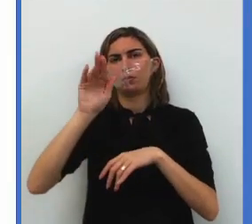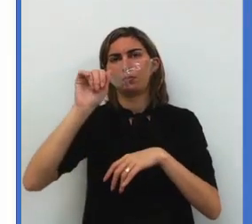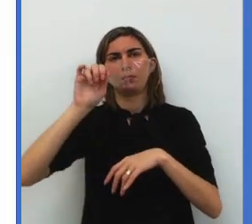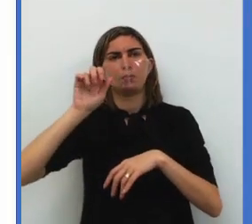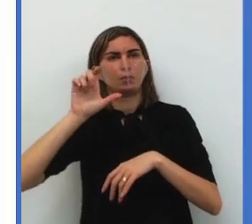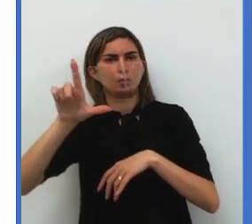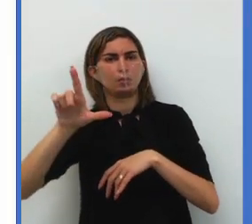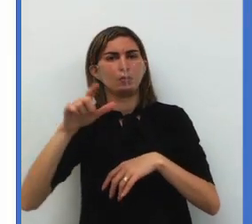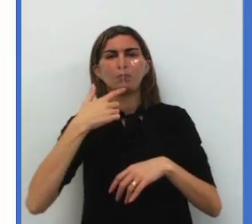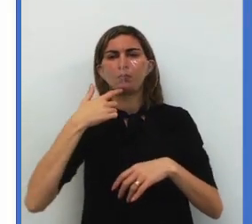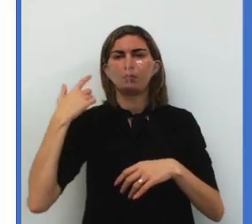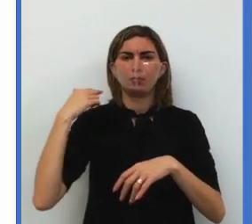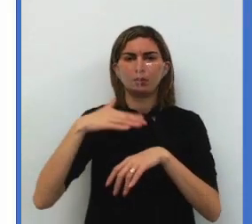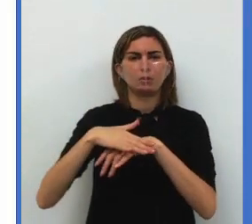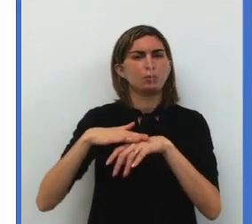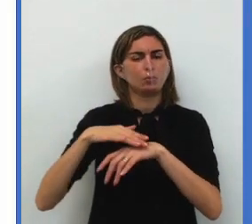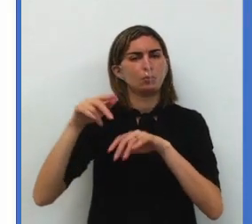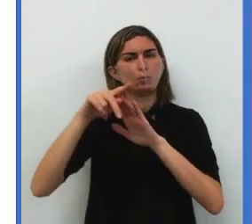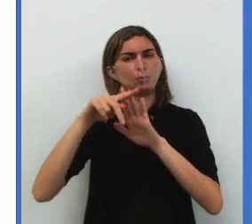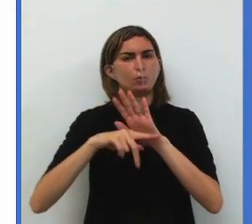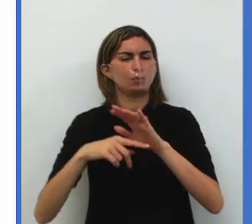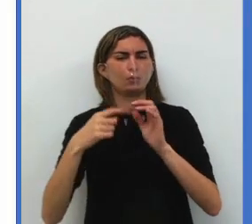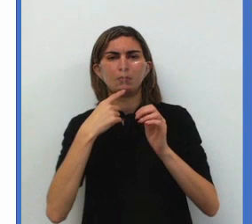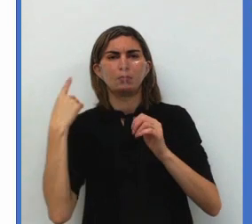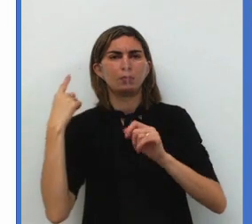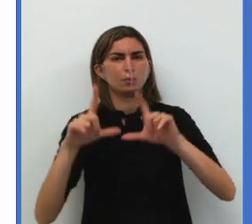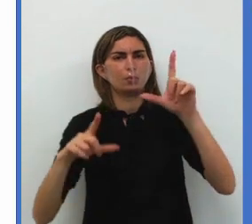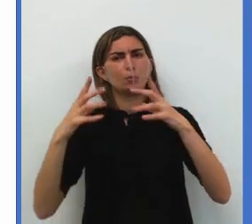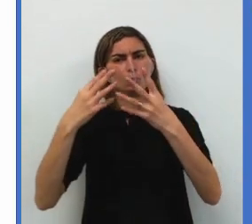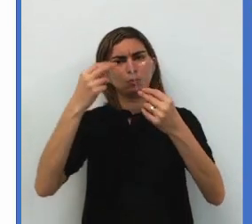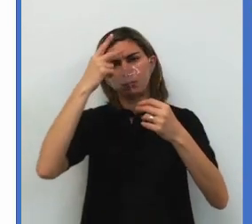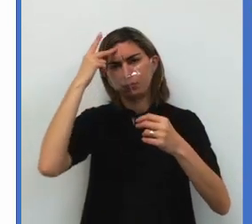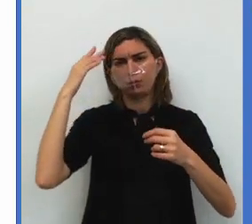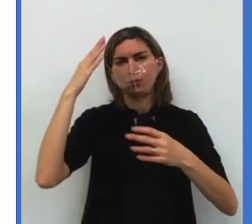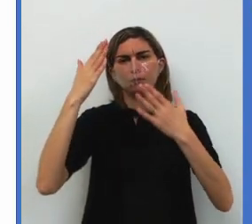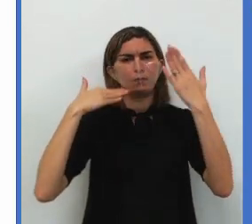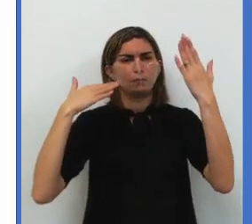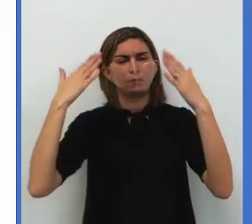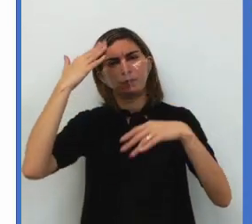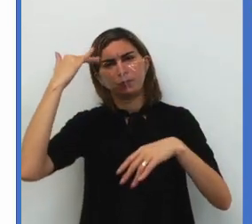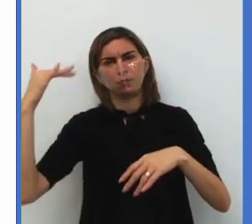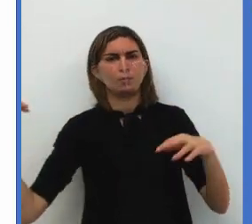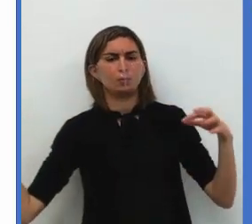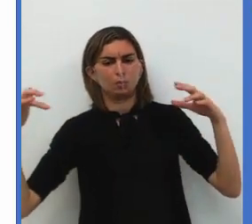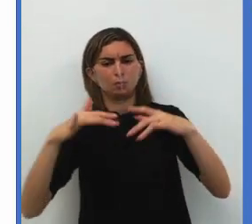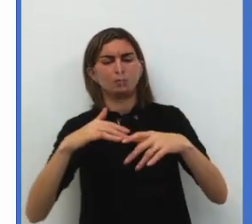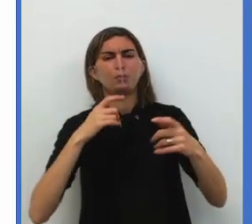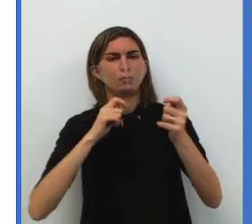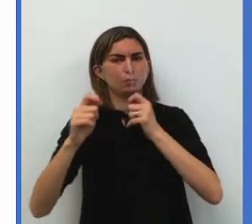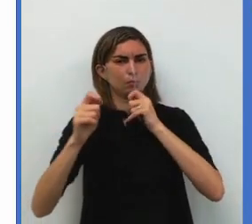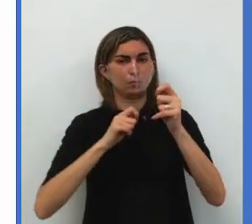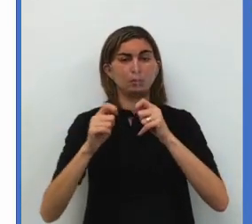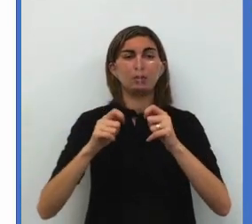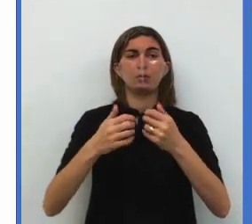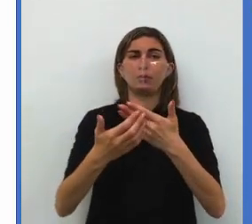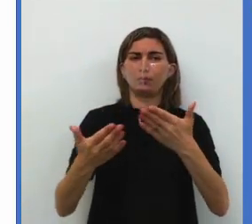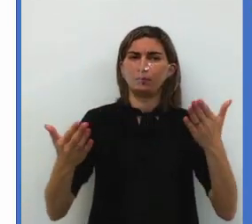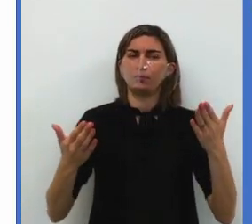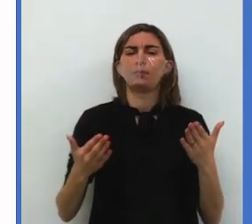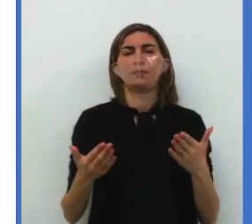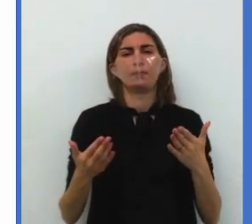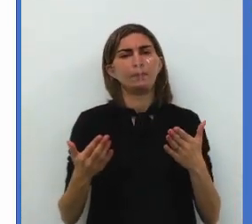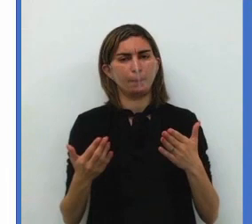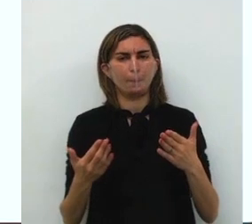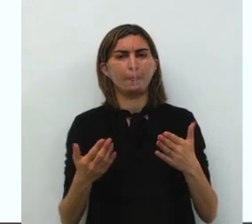um programa recente de entrevistas, muita gente famosa está ali naquele sofá e você fica o